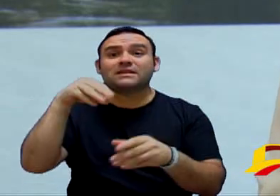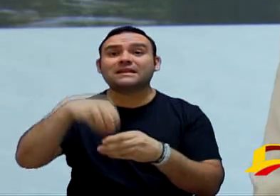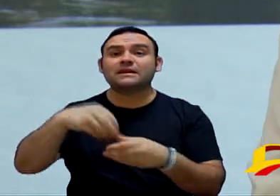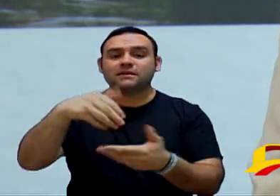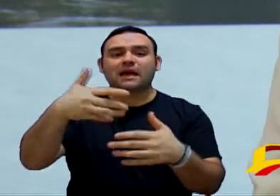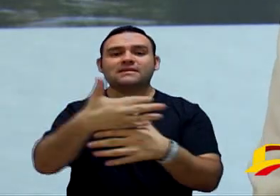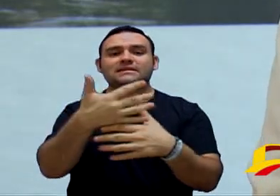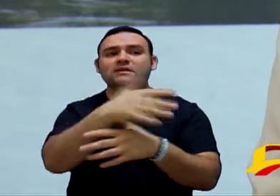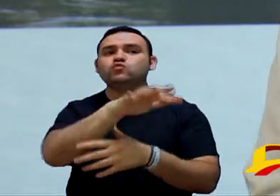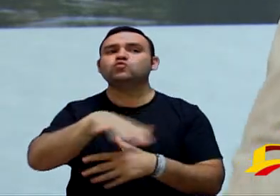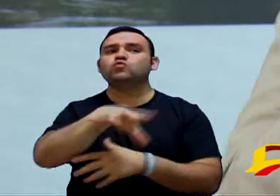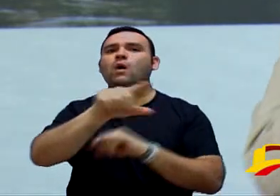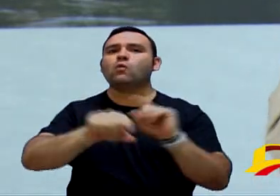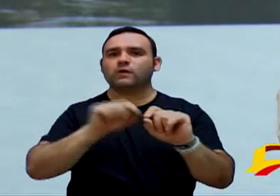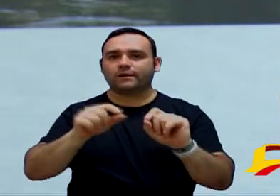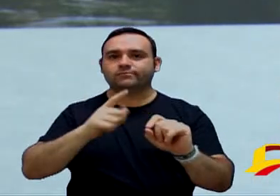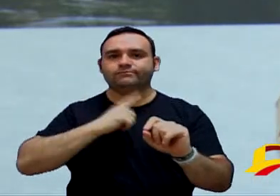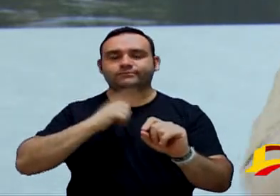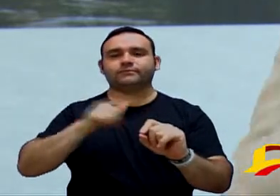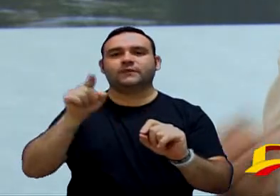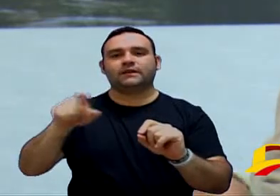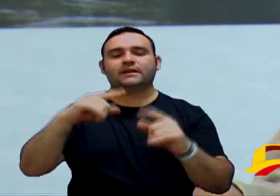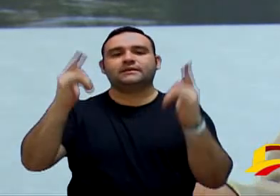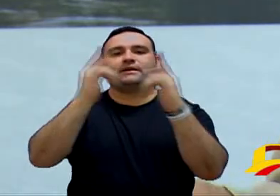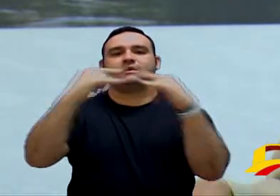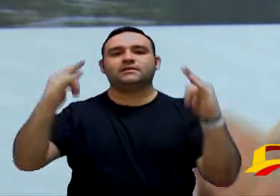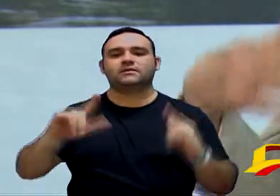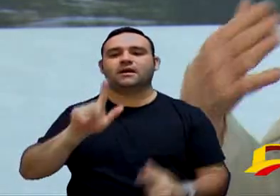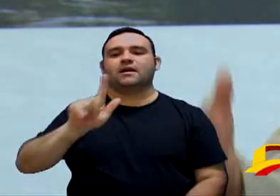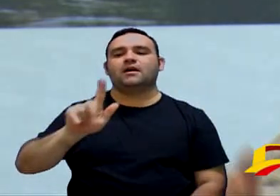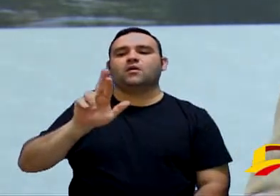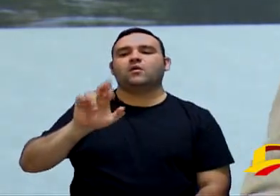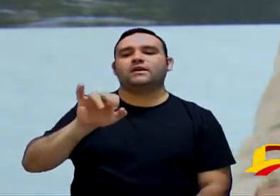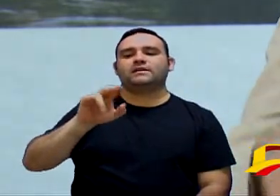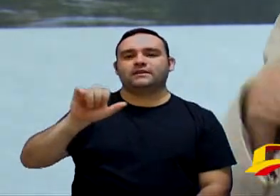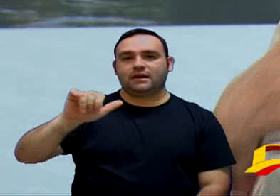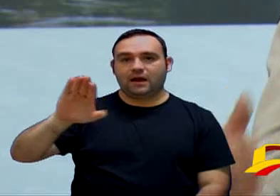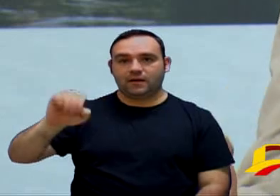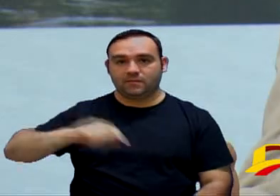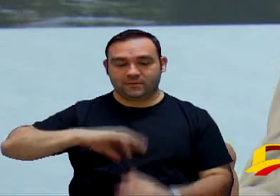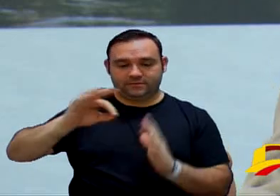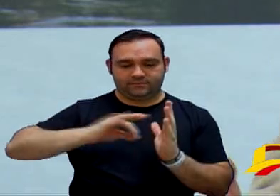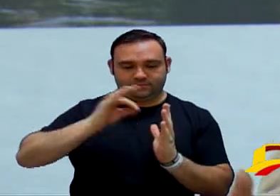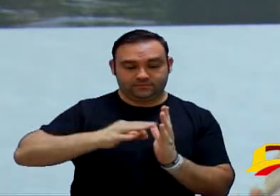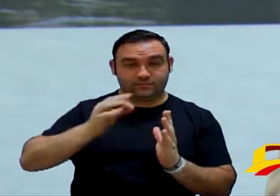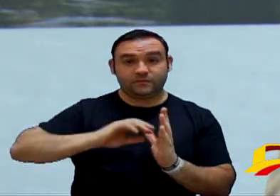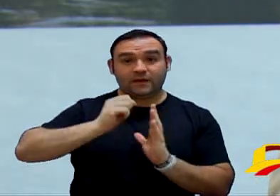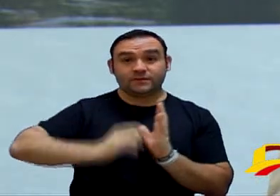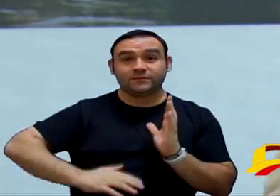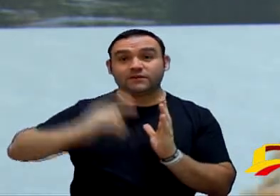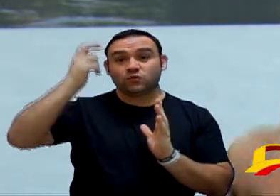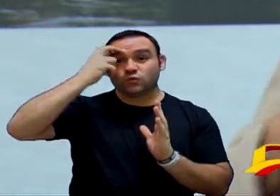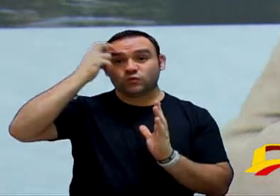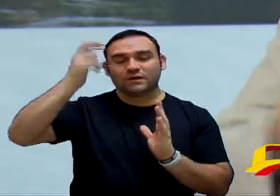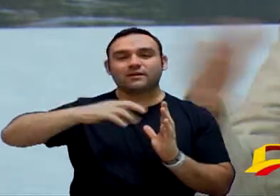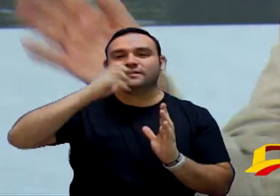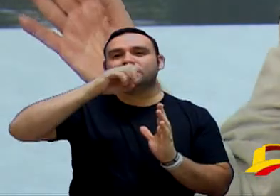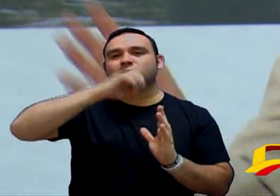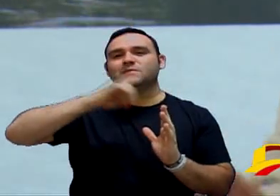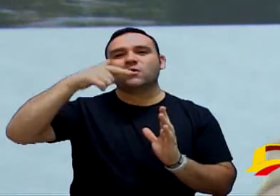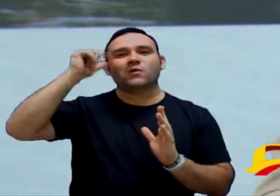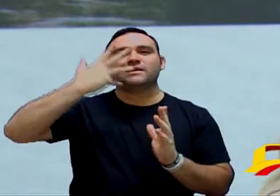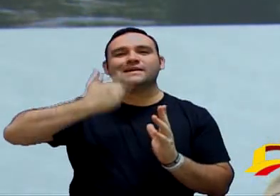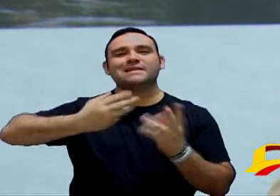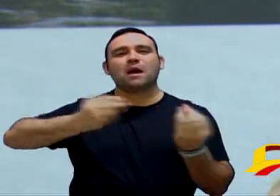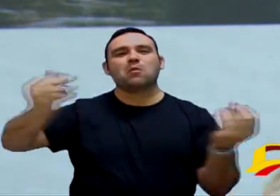correndo na cidade nós temos lá o Chico Guaraciaba as bordadeiras atividades culturais todo final de semana onde tinha